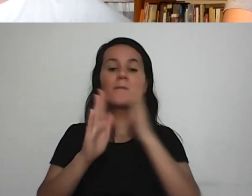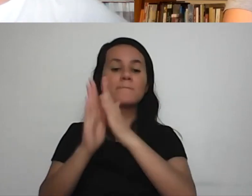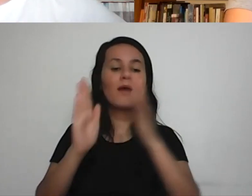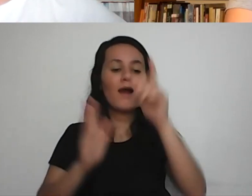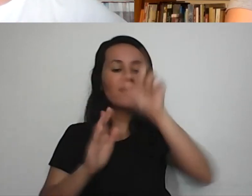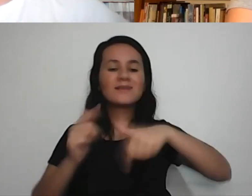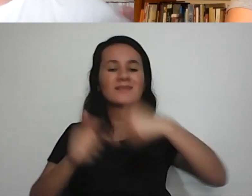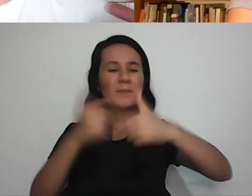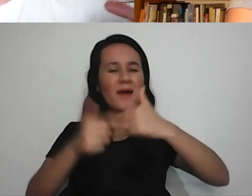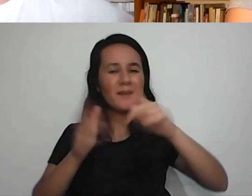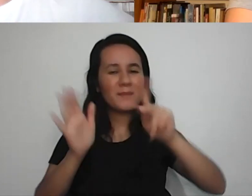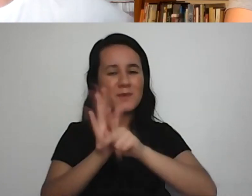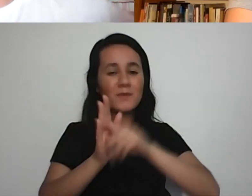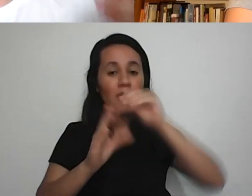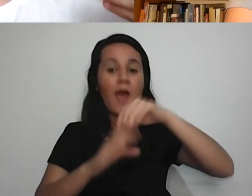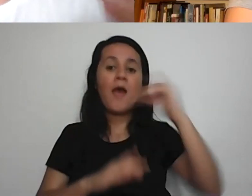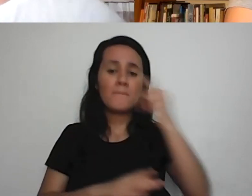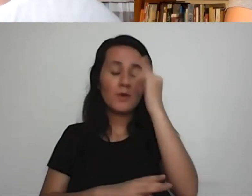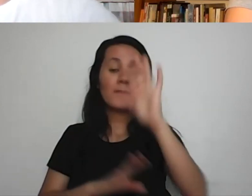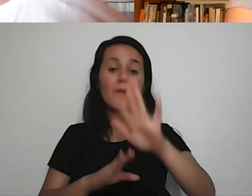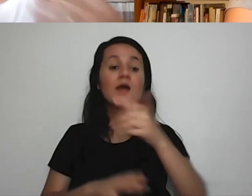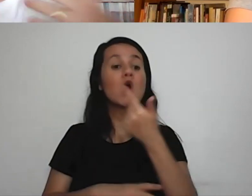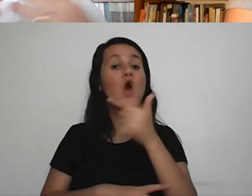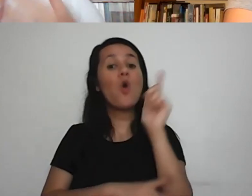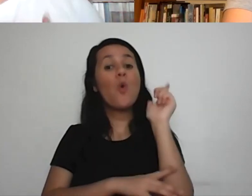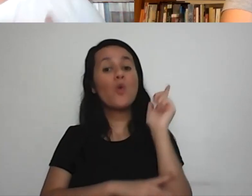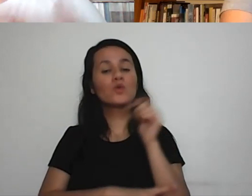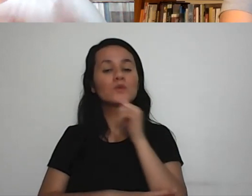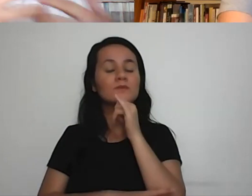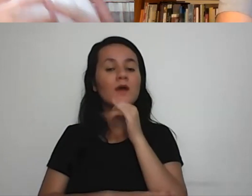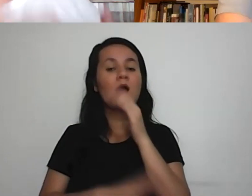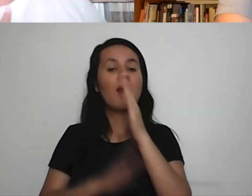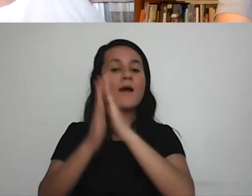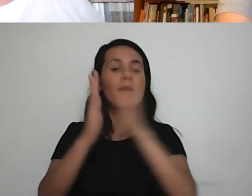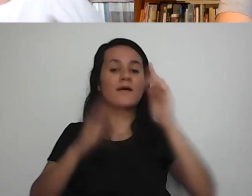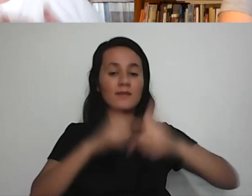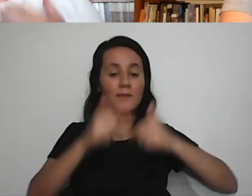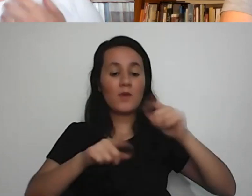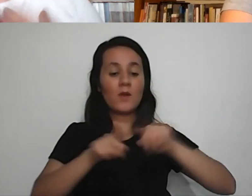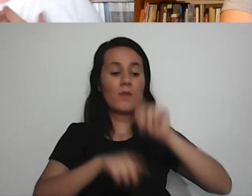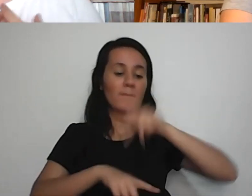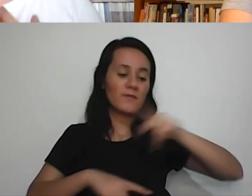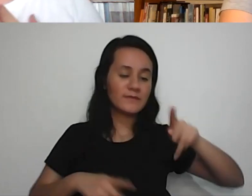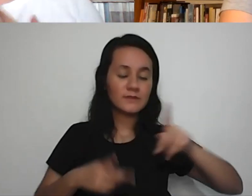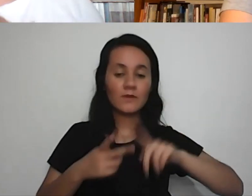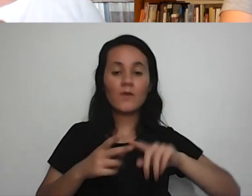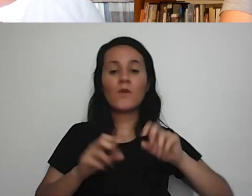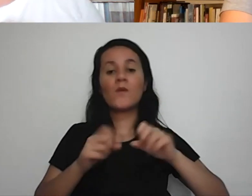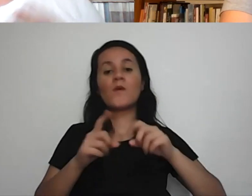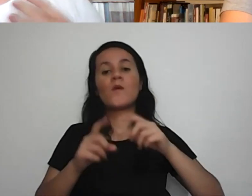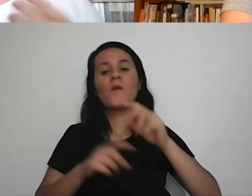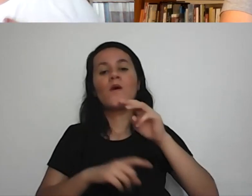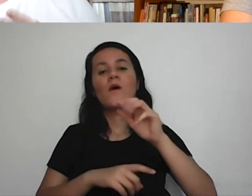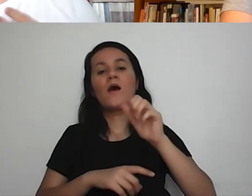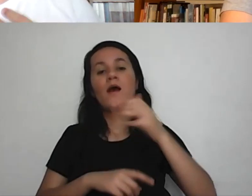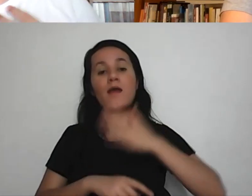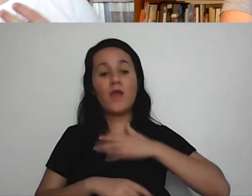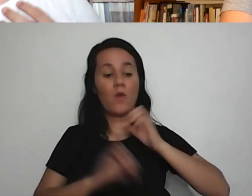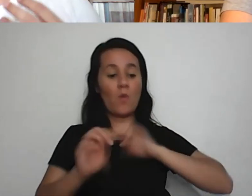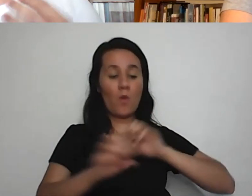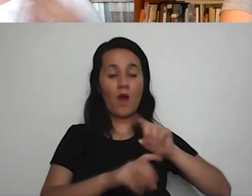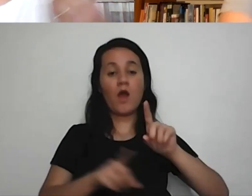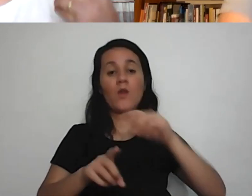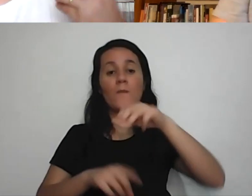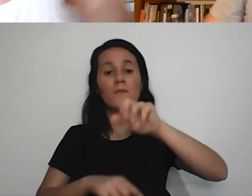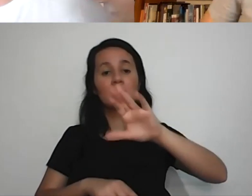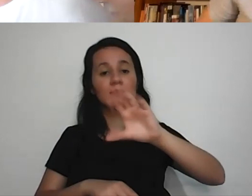bibliotecários vai ser importantíssimo. Agora, essa outra passagem, né, do bibliotecário, do professor, eu dou aula, Marcelo dá aula, a gente